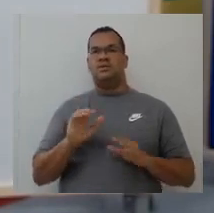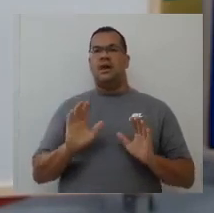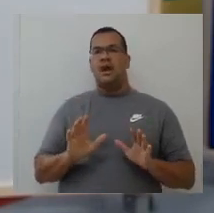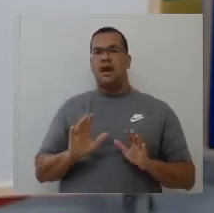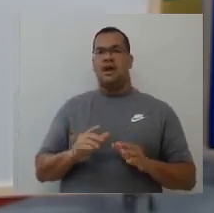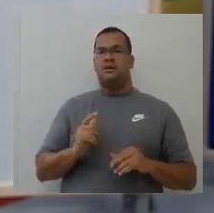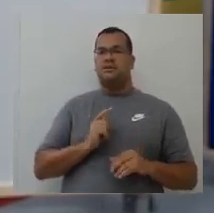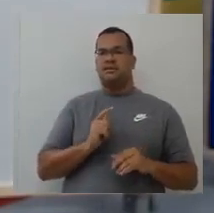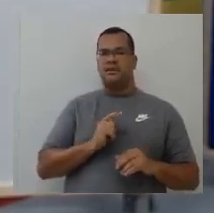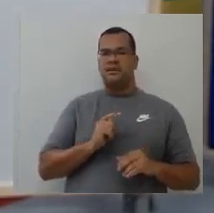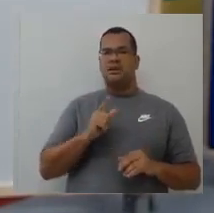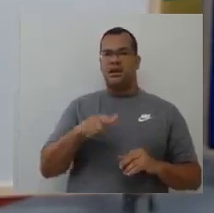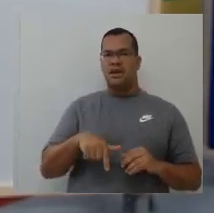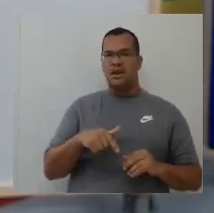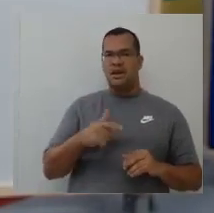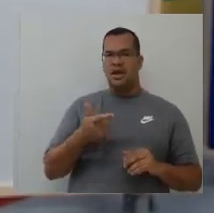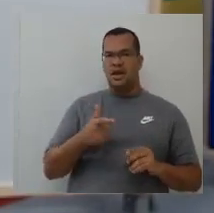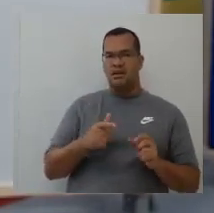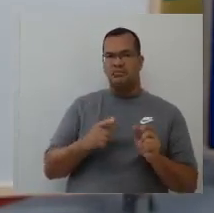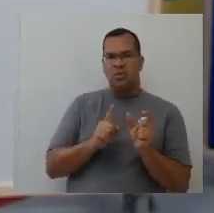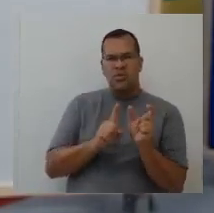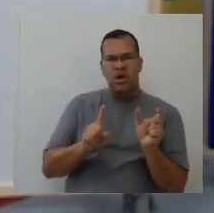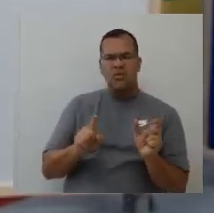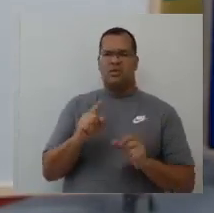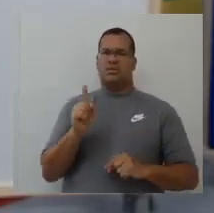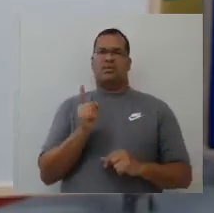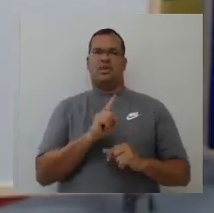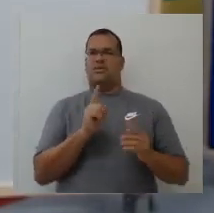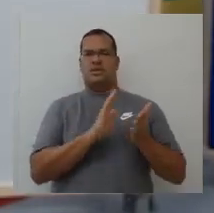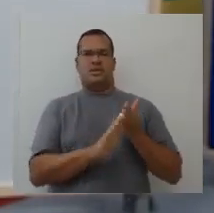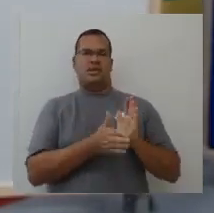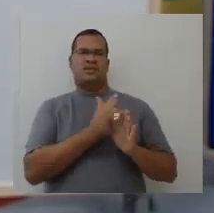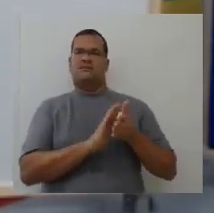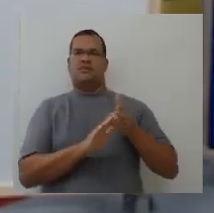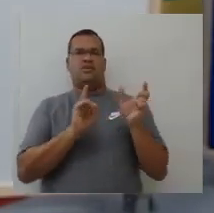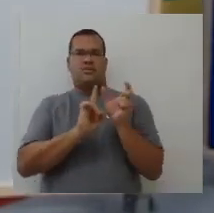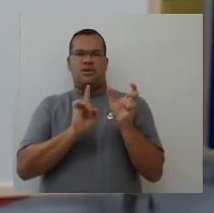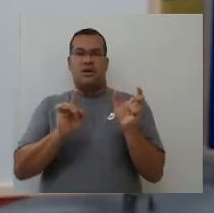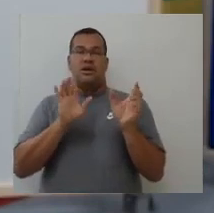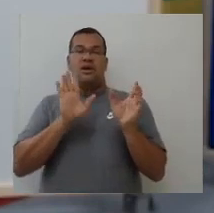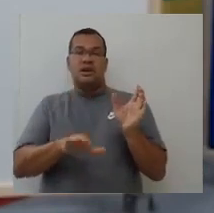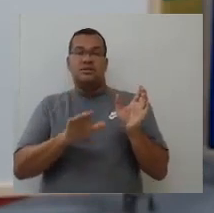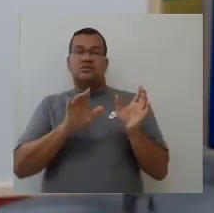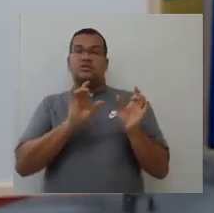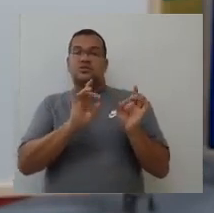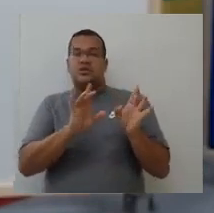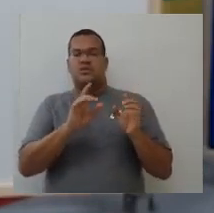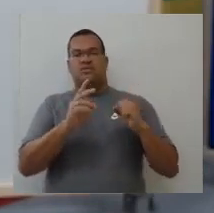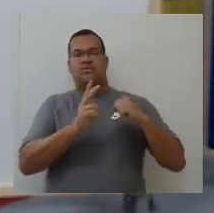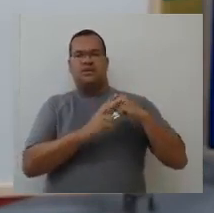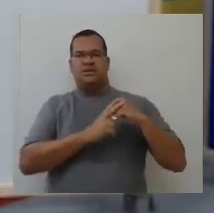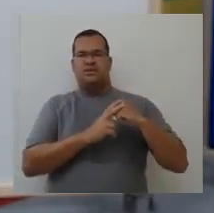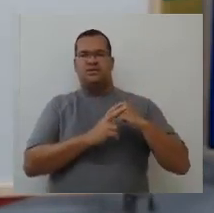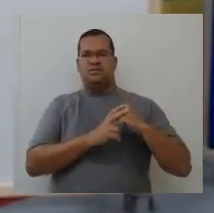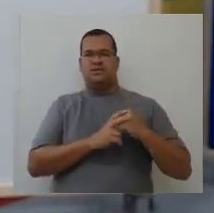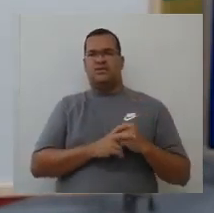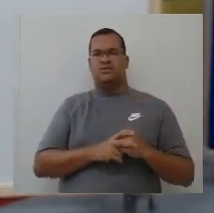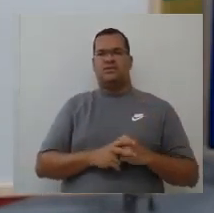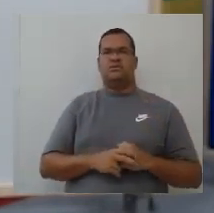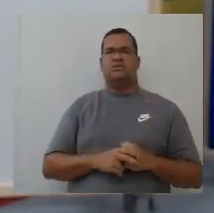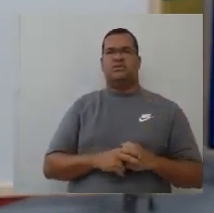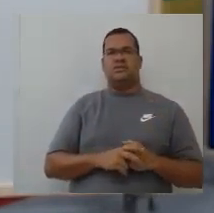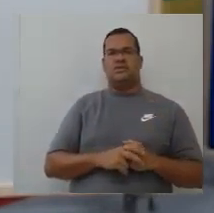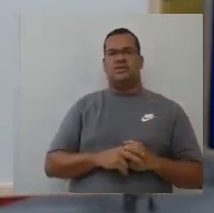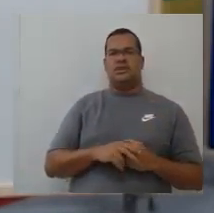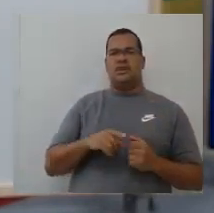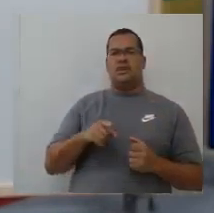S aí, isso significa plural, então, né? Tem nada a ver com plural. Tem a ver com conjugação verbal. Eu trabalho, tu trabalhas.